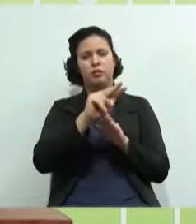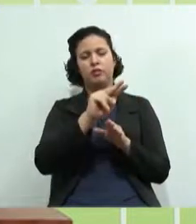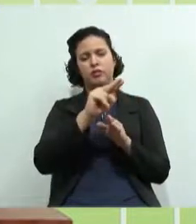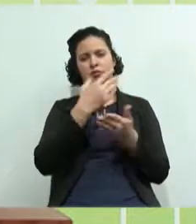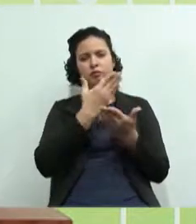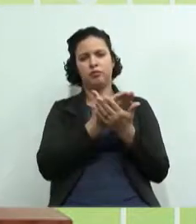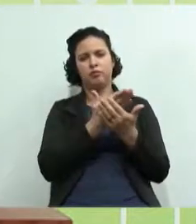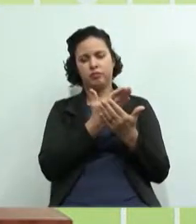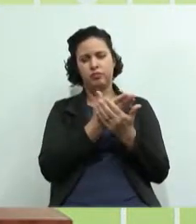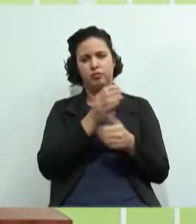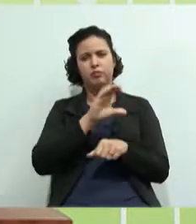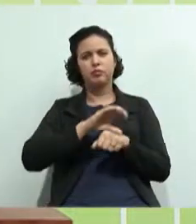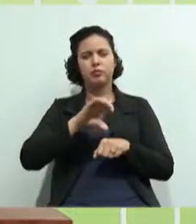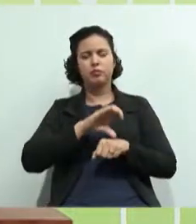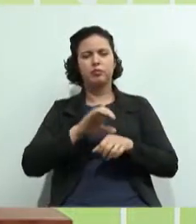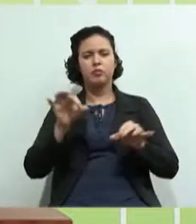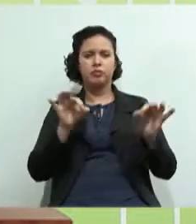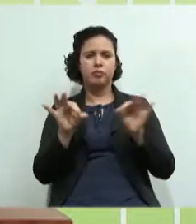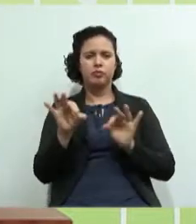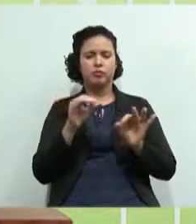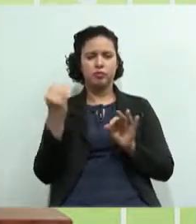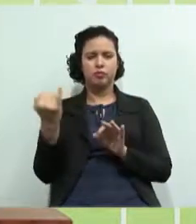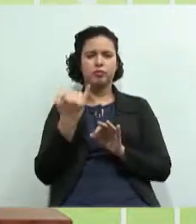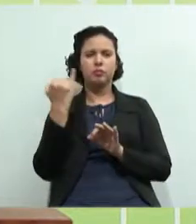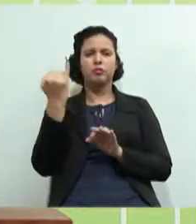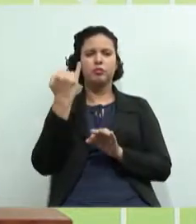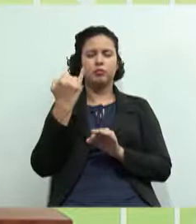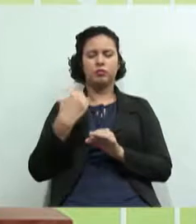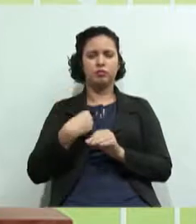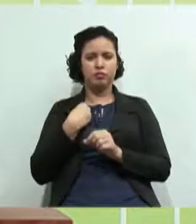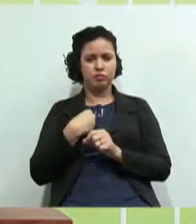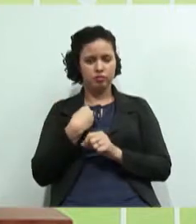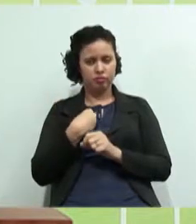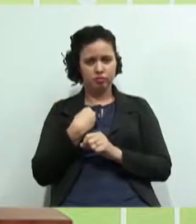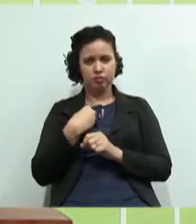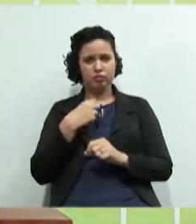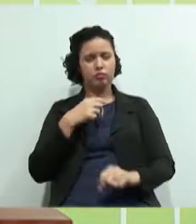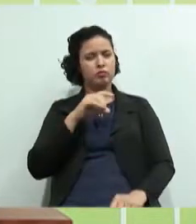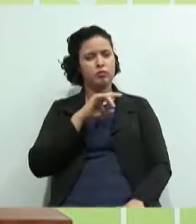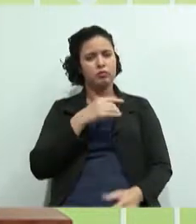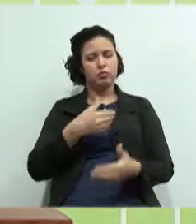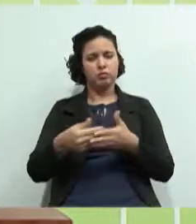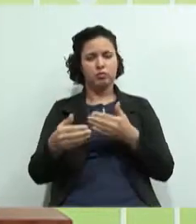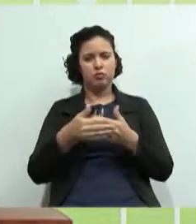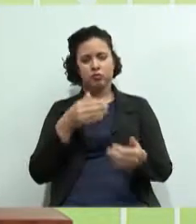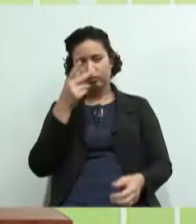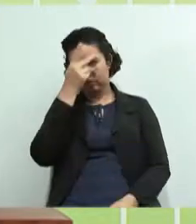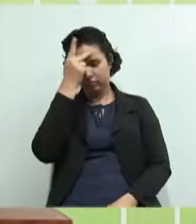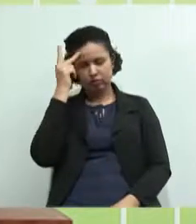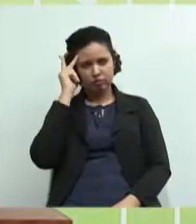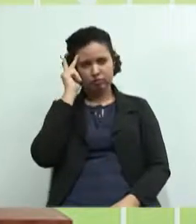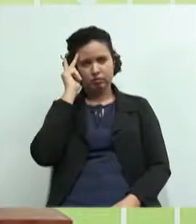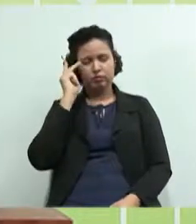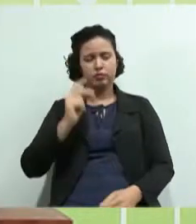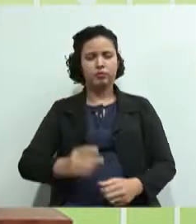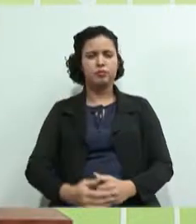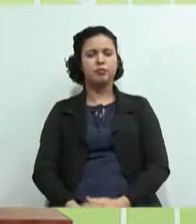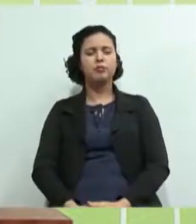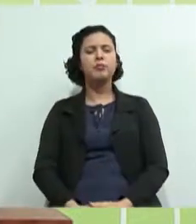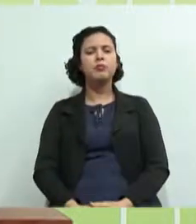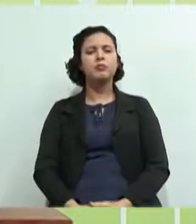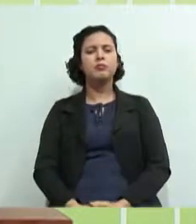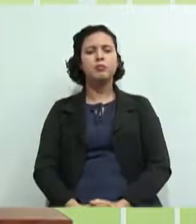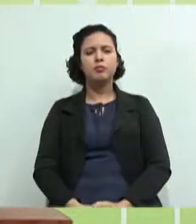ele é essencial na vida de qualquer pessoa e você planeja diariamente, inclusive a sua rotina. Tá entendido? Vamos lá